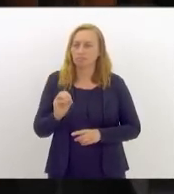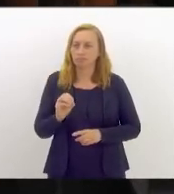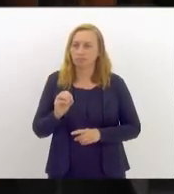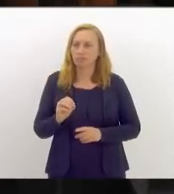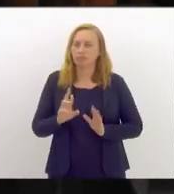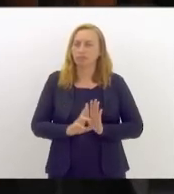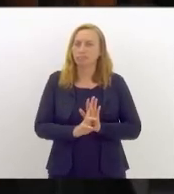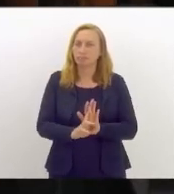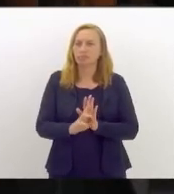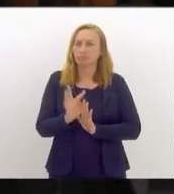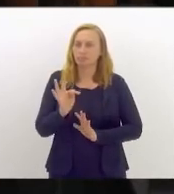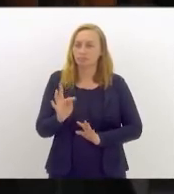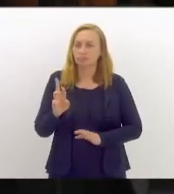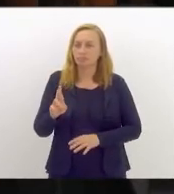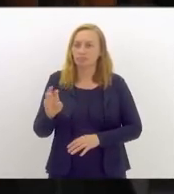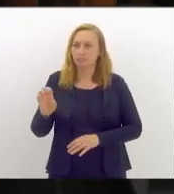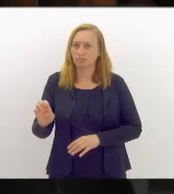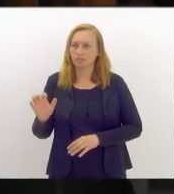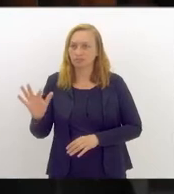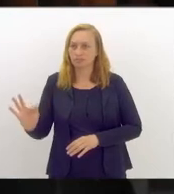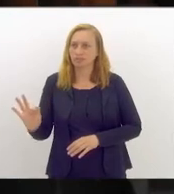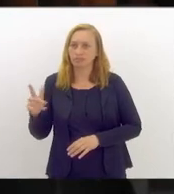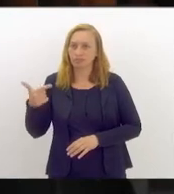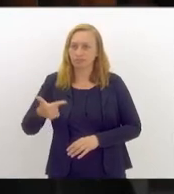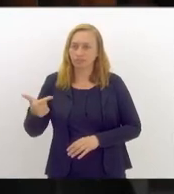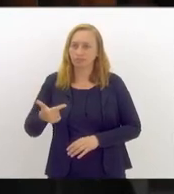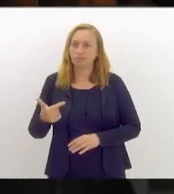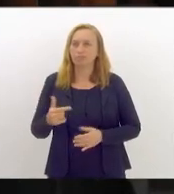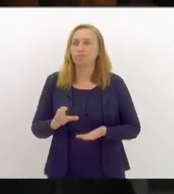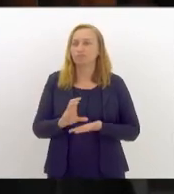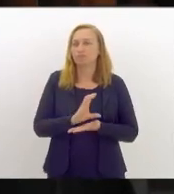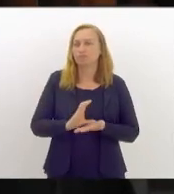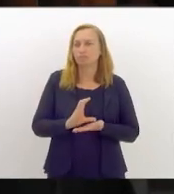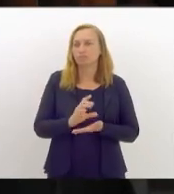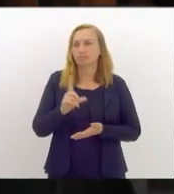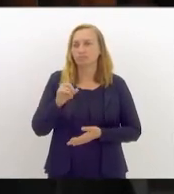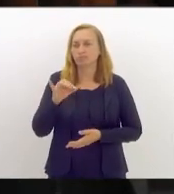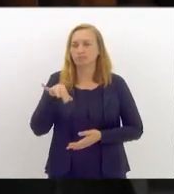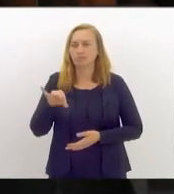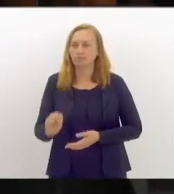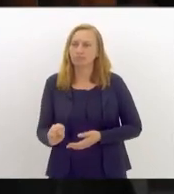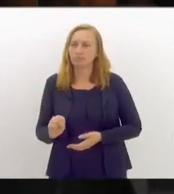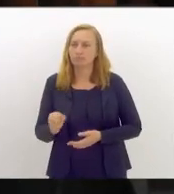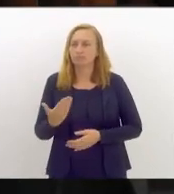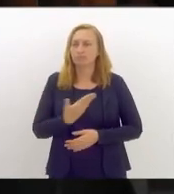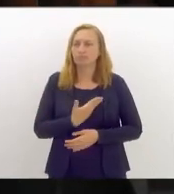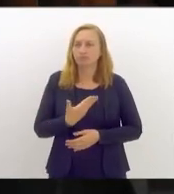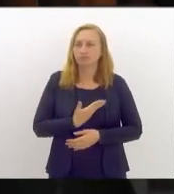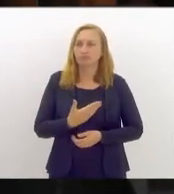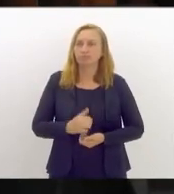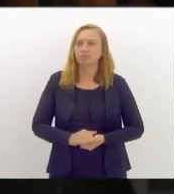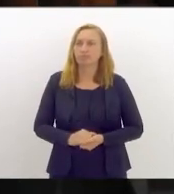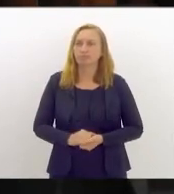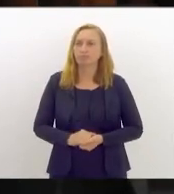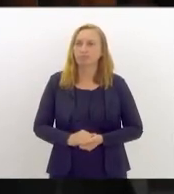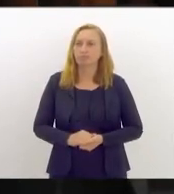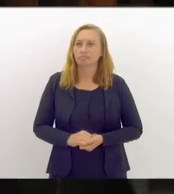TRF 2 o conselheiro Domingos brasão meu amigo